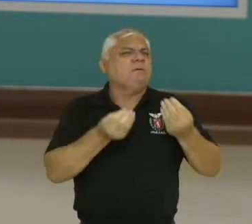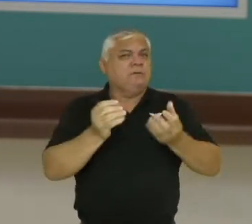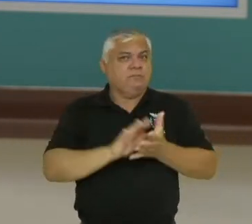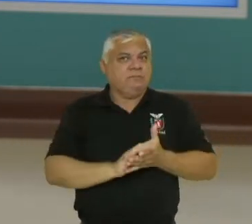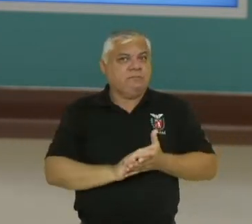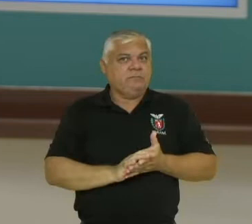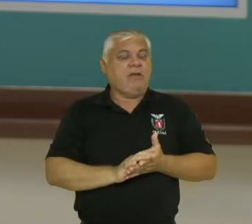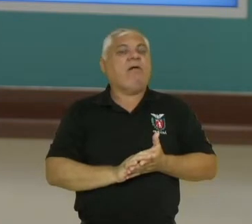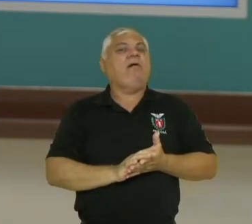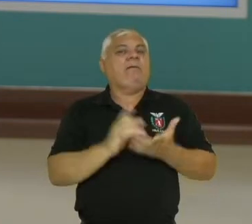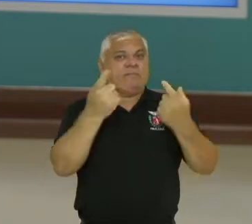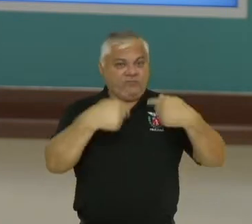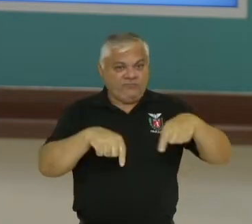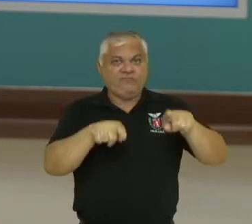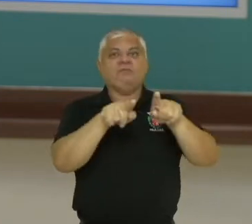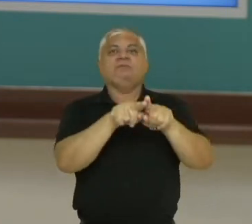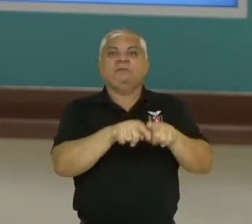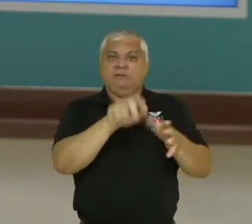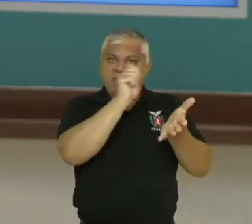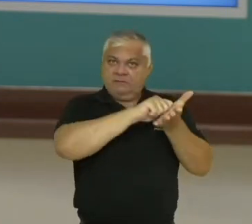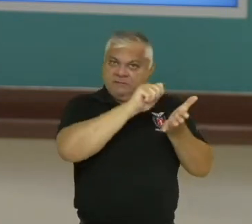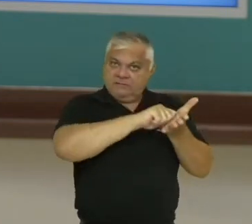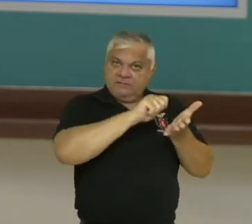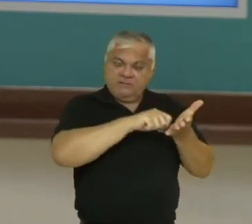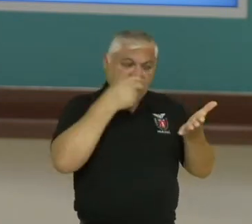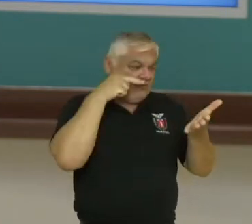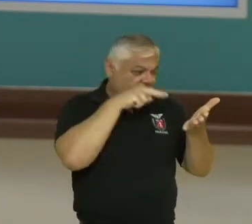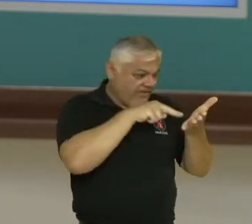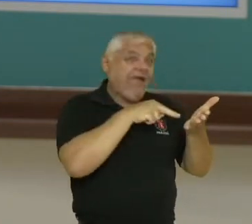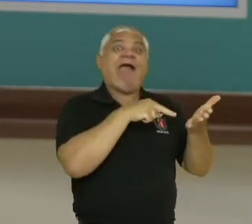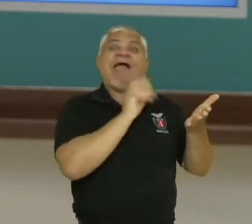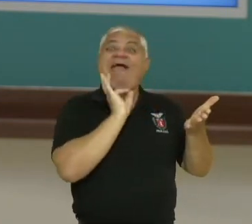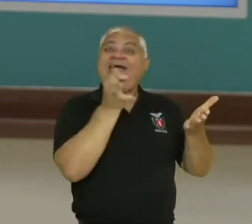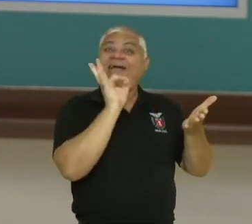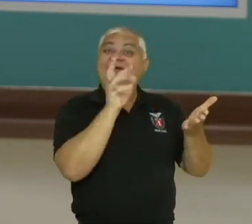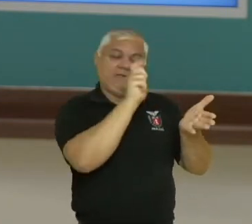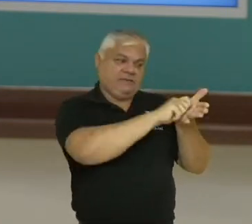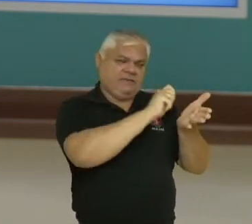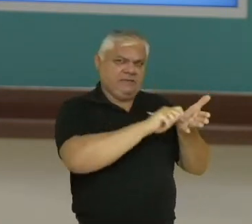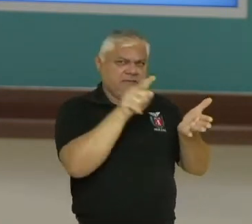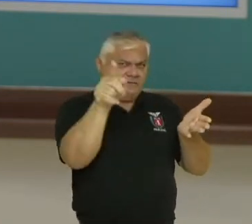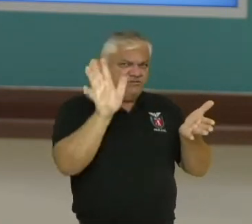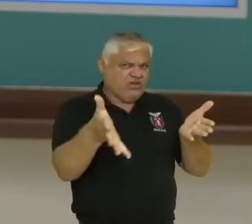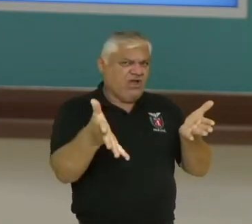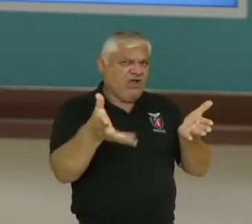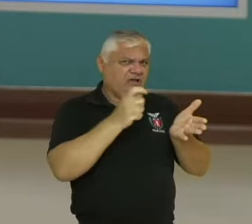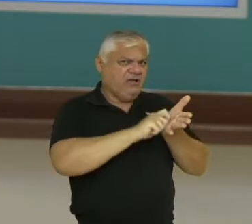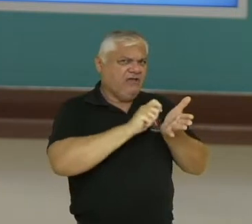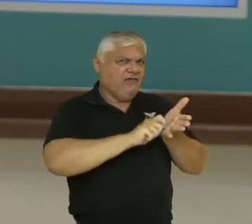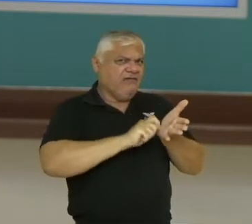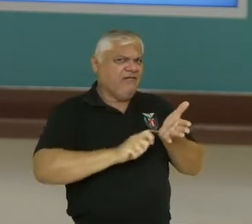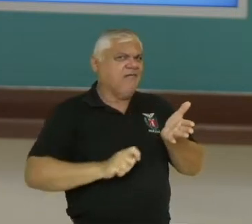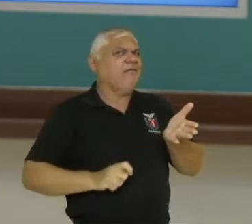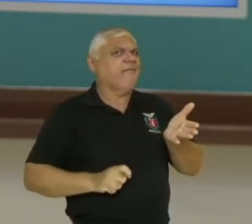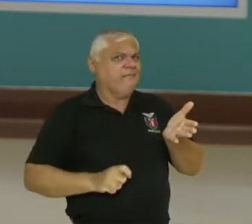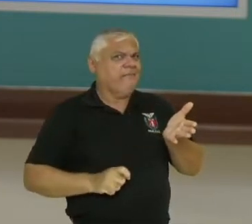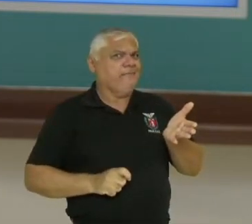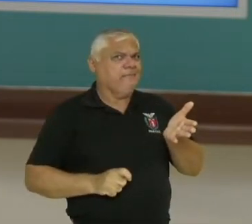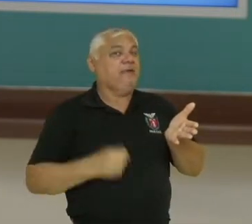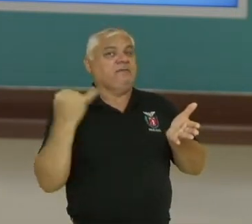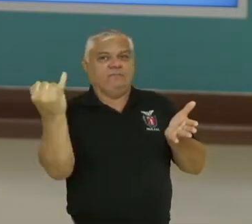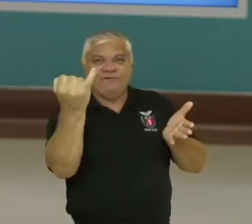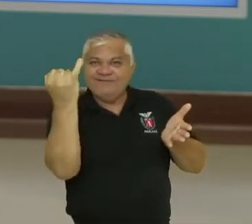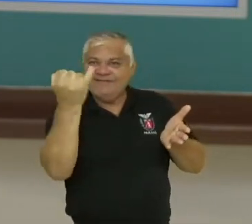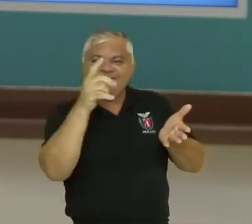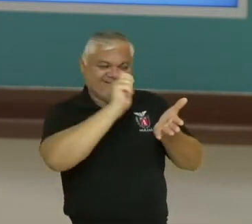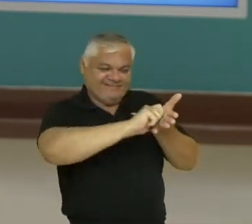eu voltei no meu caderno e vi que eu anotei isso. Você anotou essas questões no seu caderno? Por isso, super